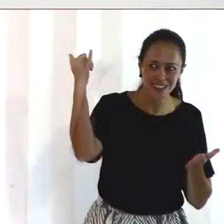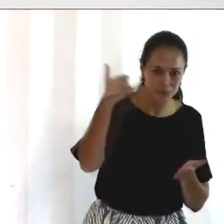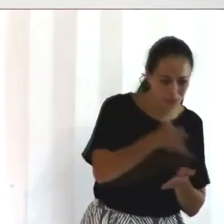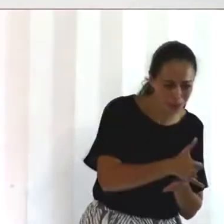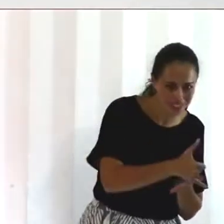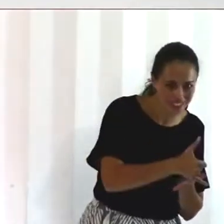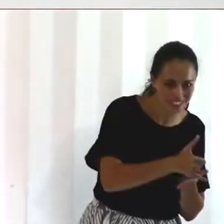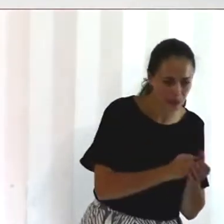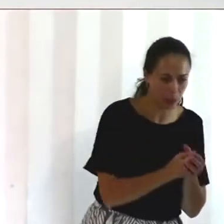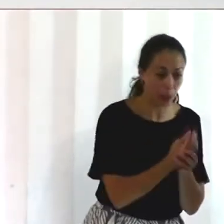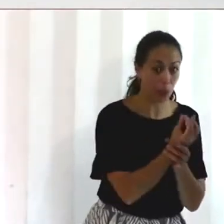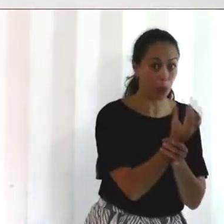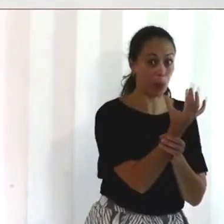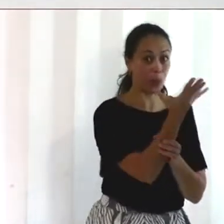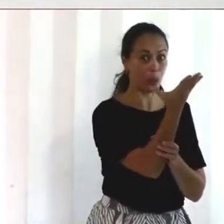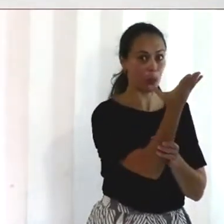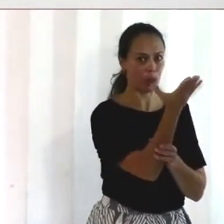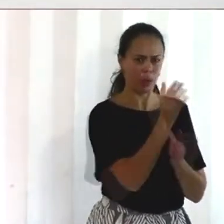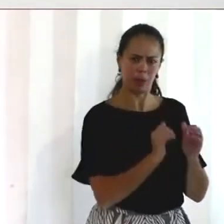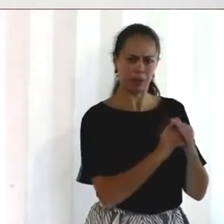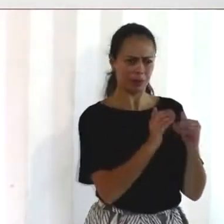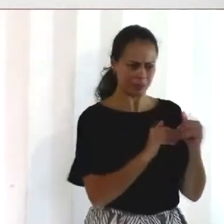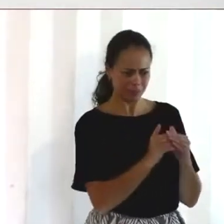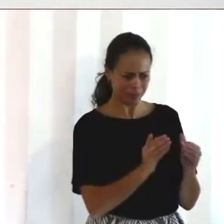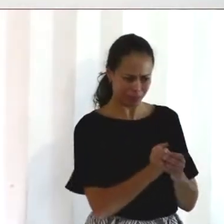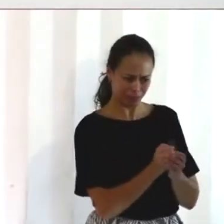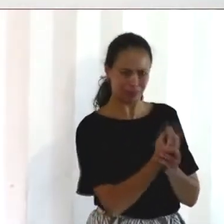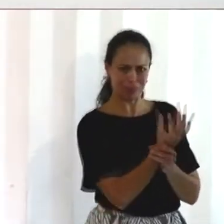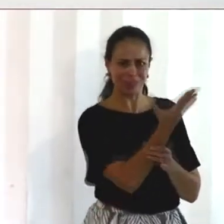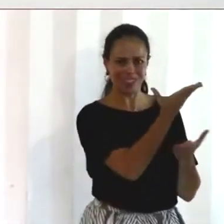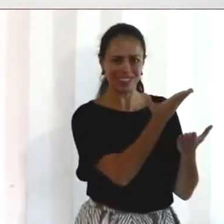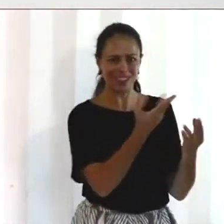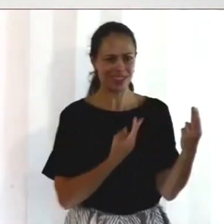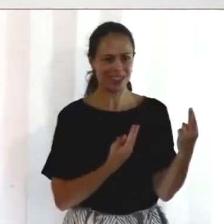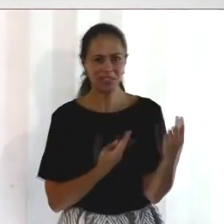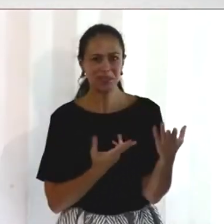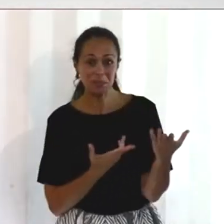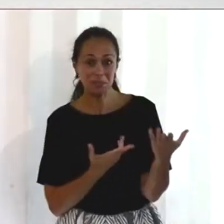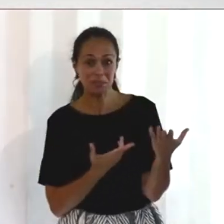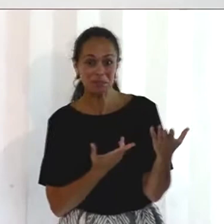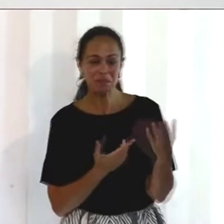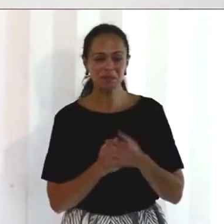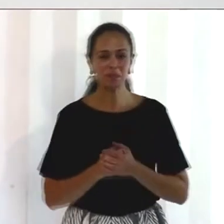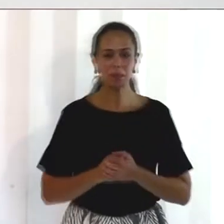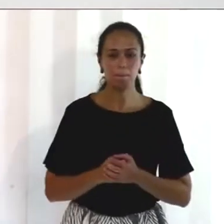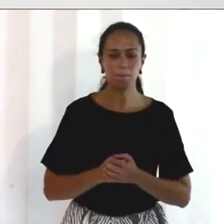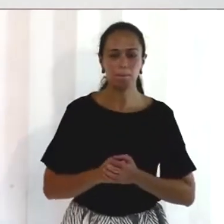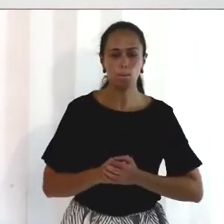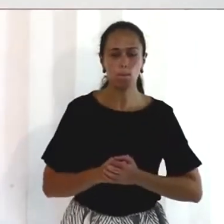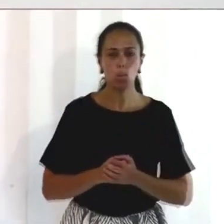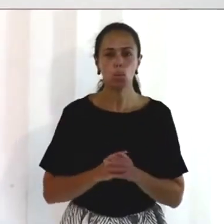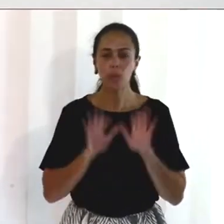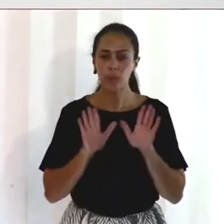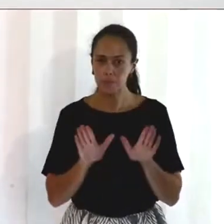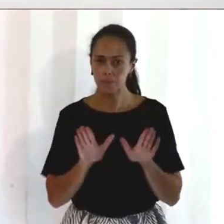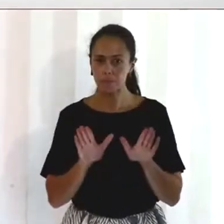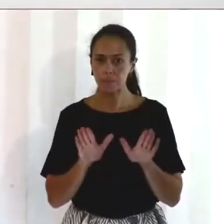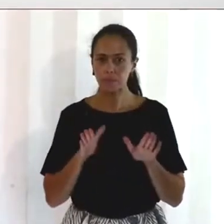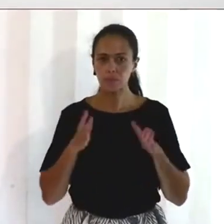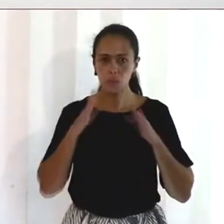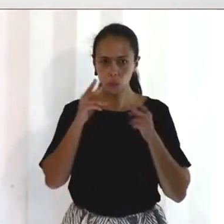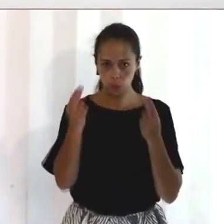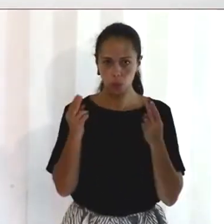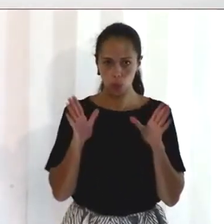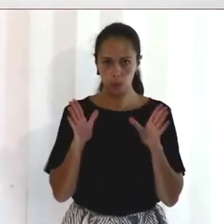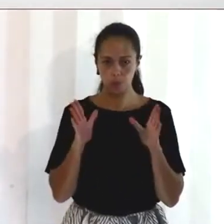a tirar uma roupa, é tirar aquela roupa e mudar uma roupa. Então, tirar